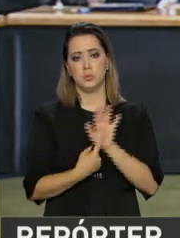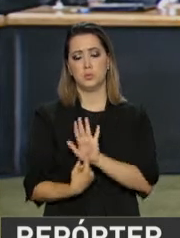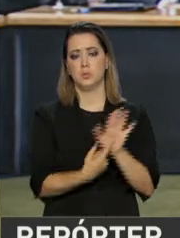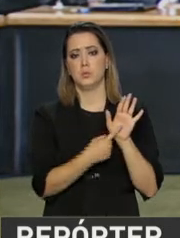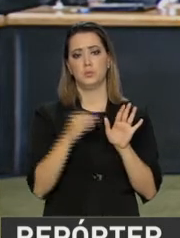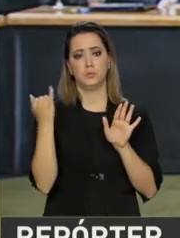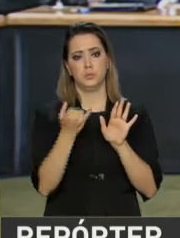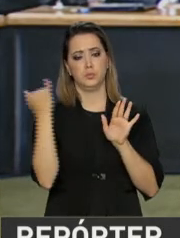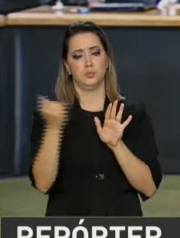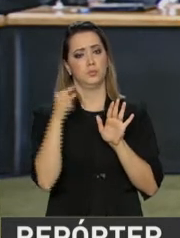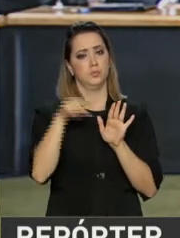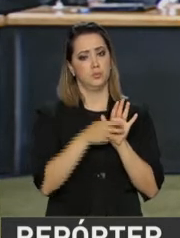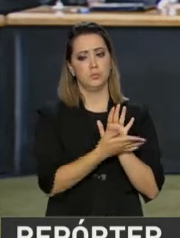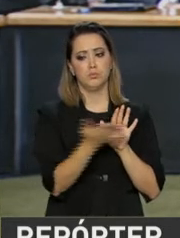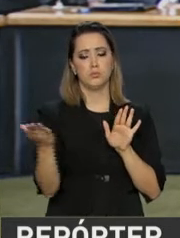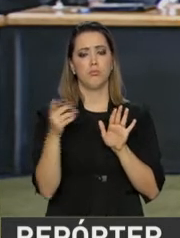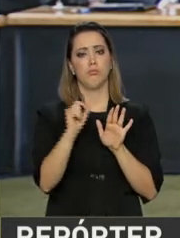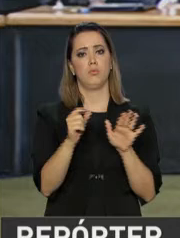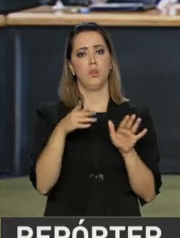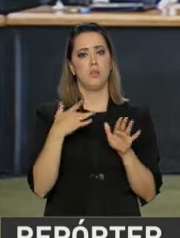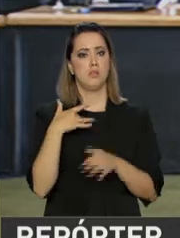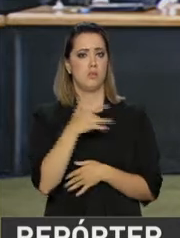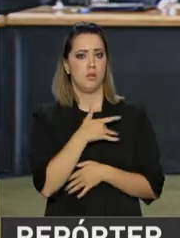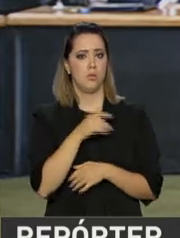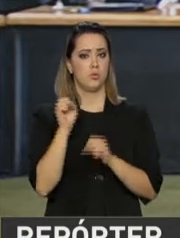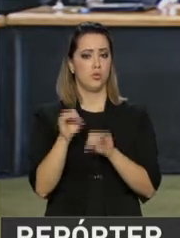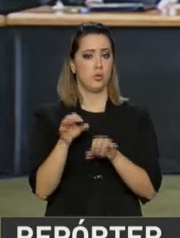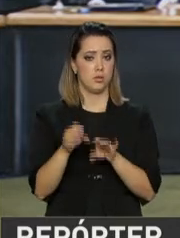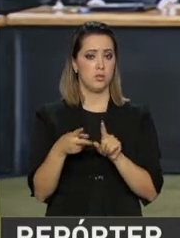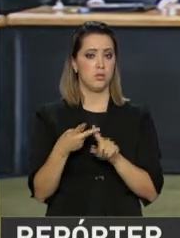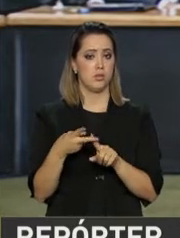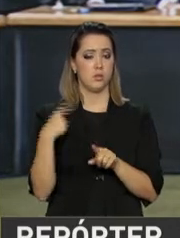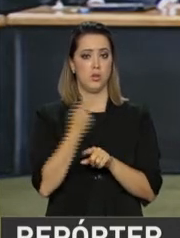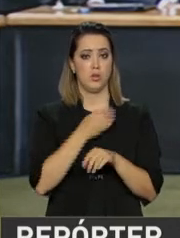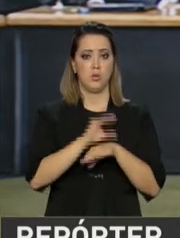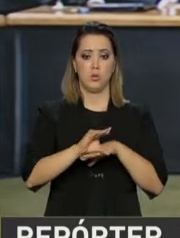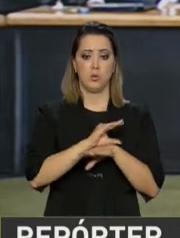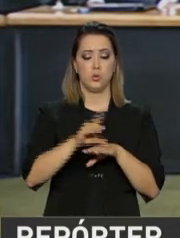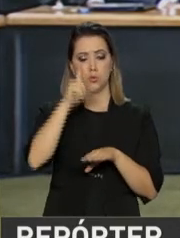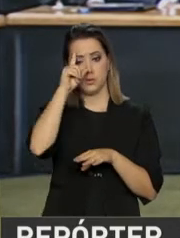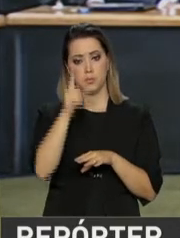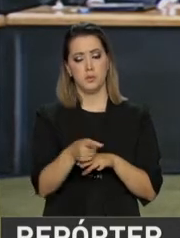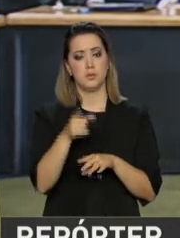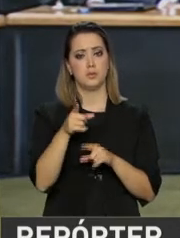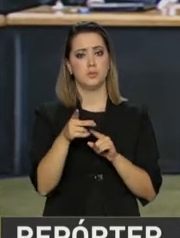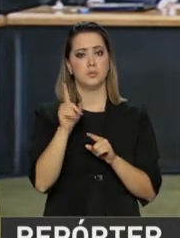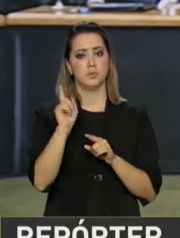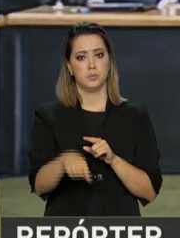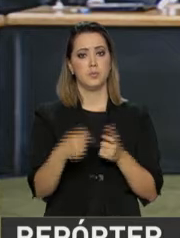a importância deles todos por exemplo saúde e educação a nossa constituição está bem essa que é